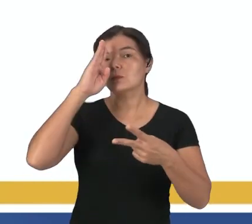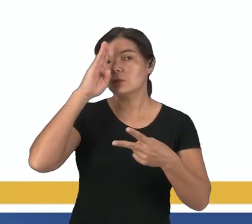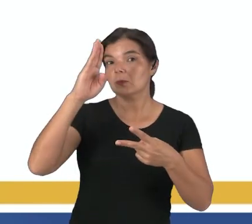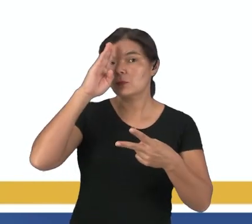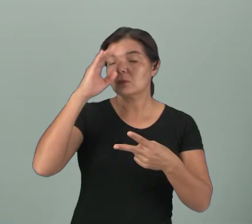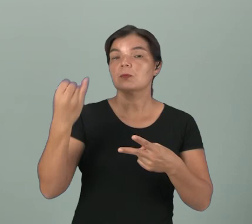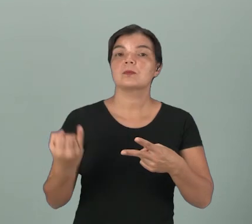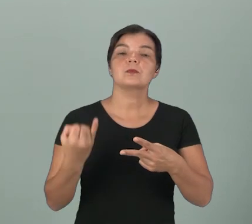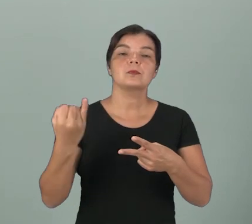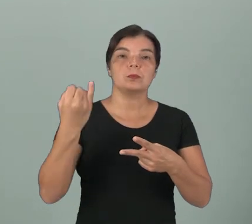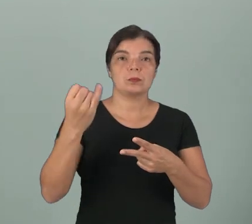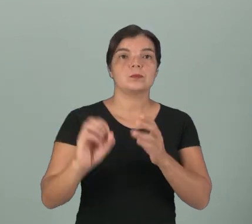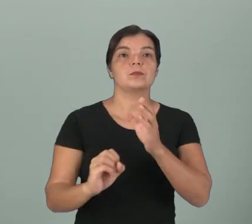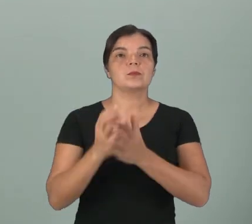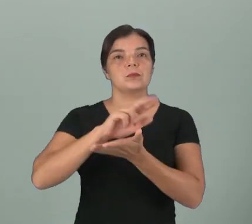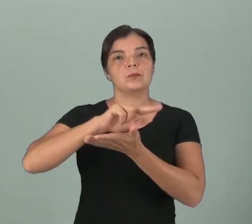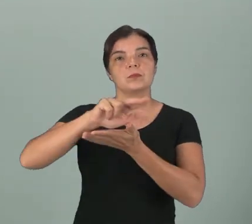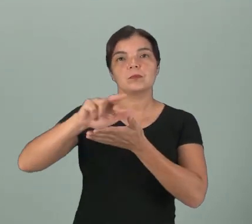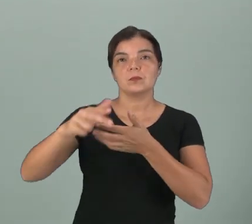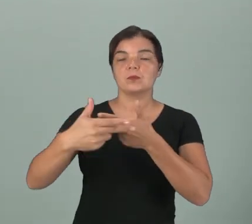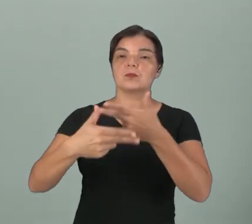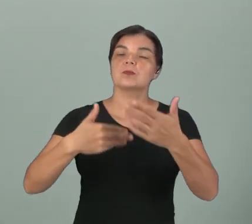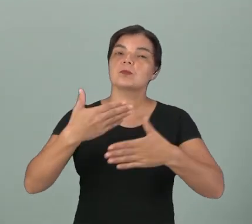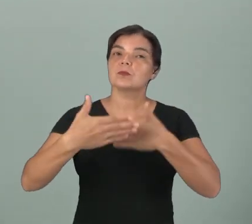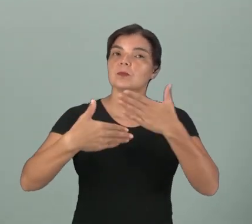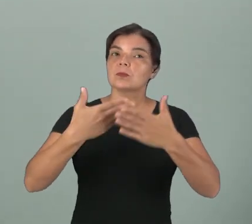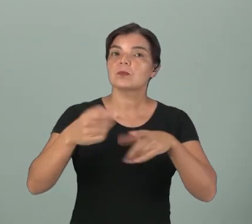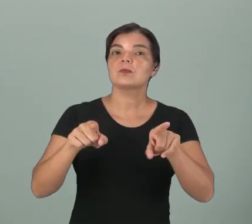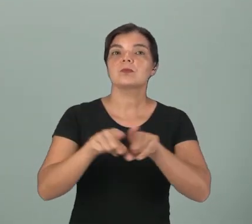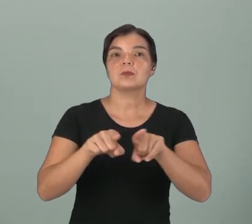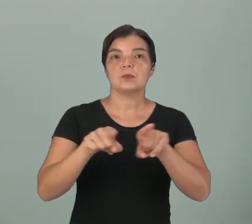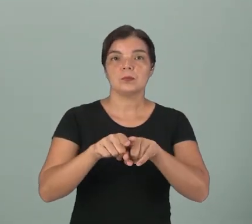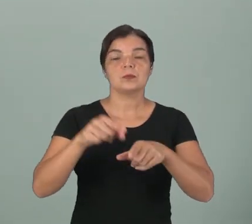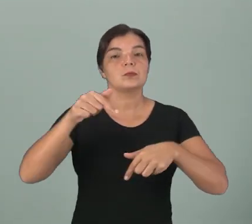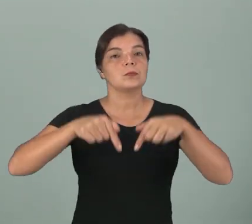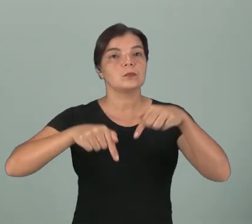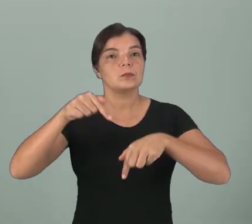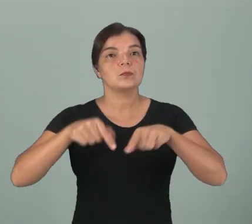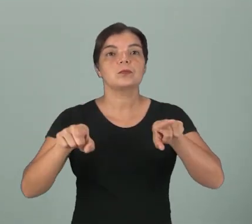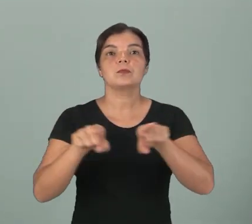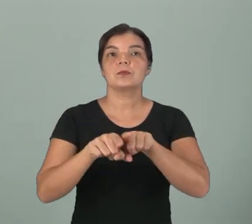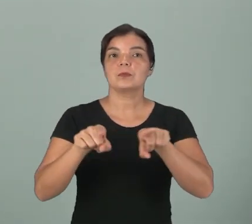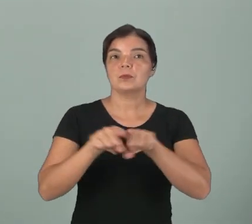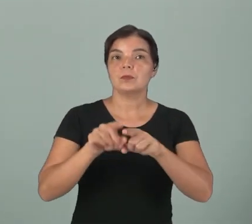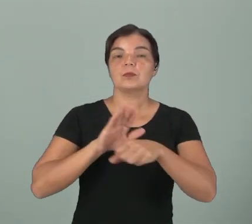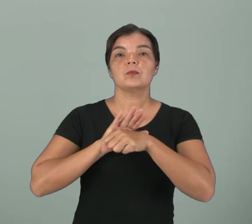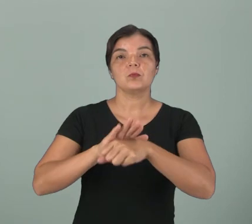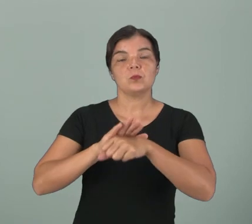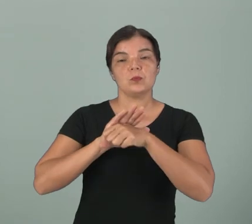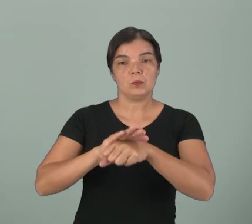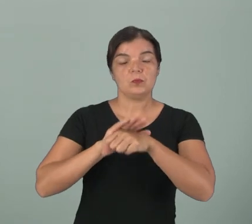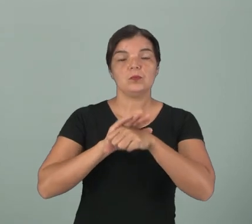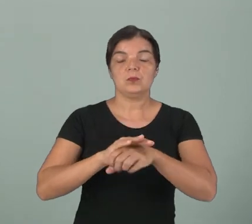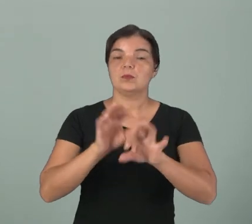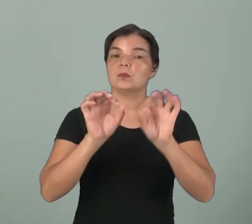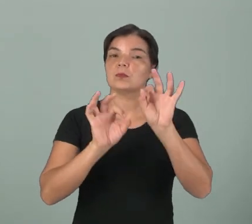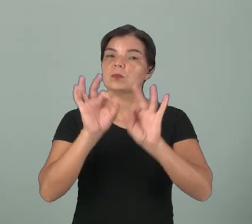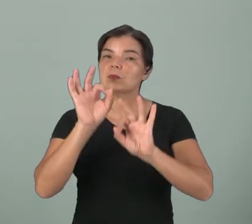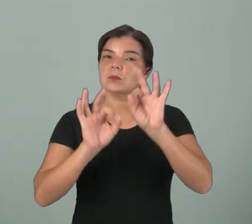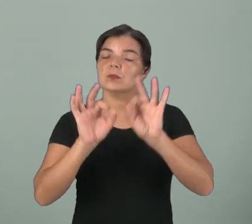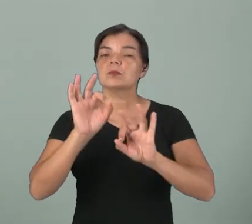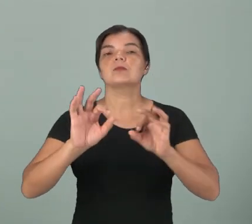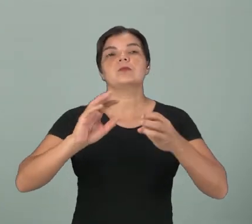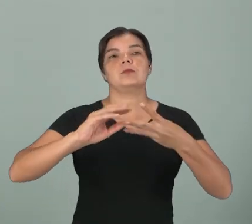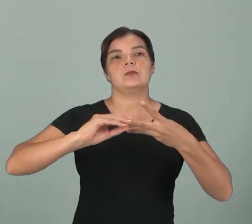são fundamental para a realização de diversos processos e reações químicas como também auxiliam na